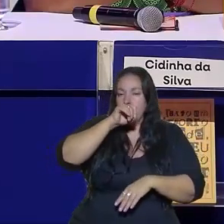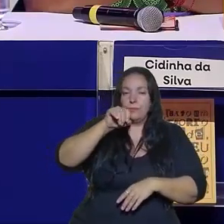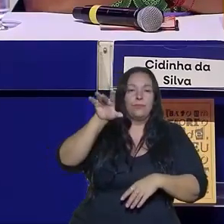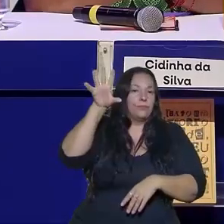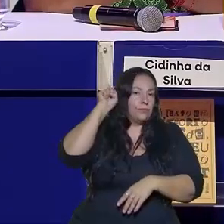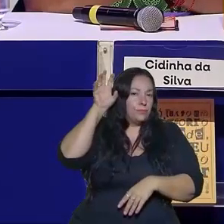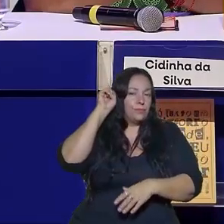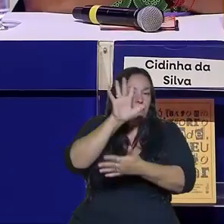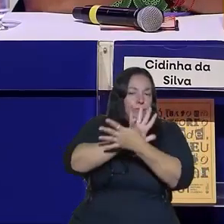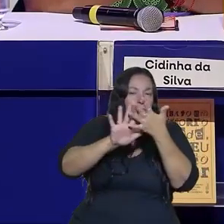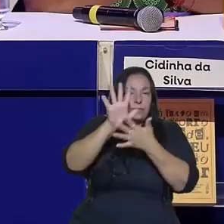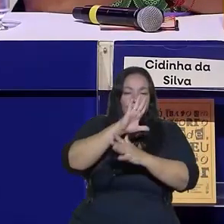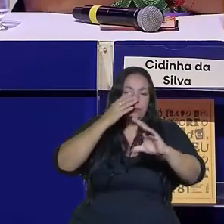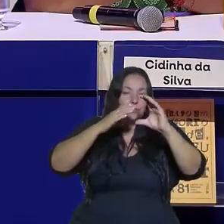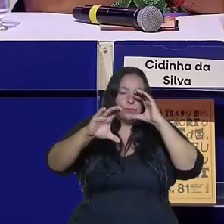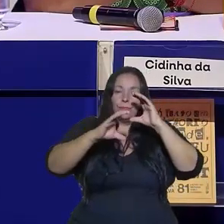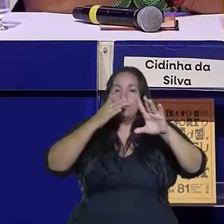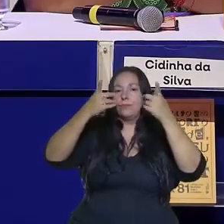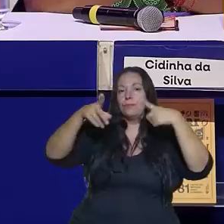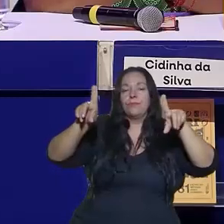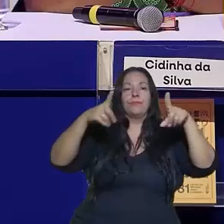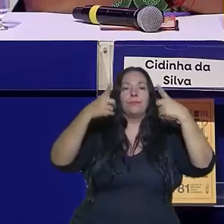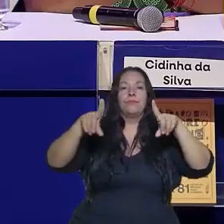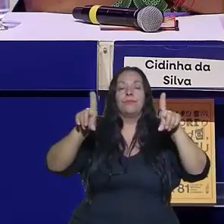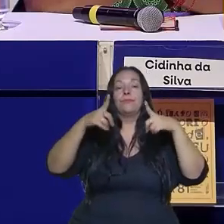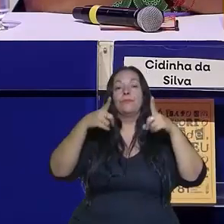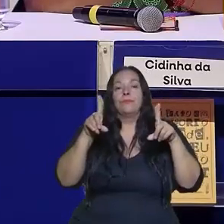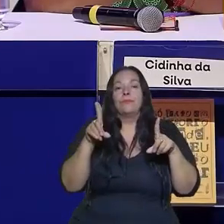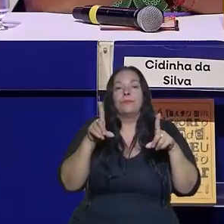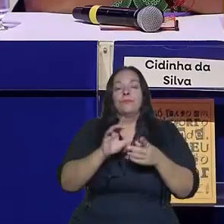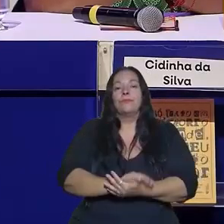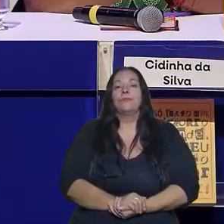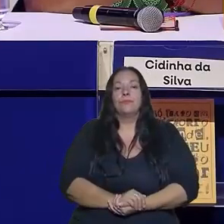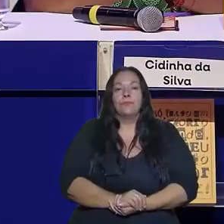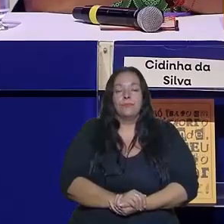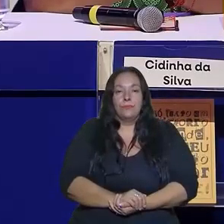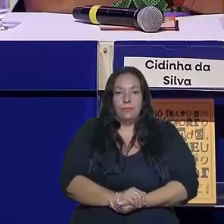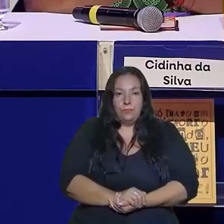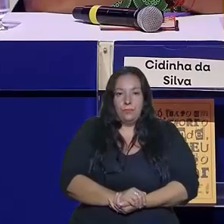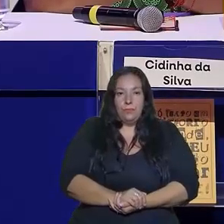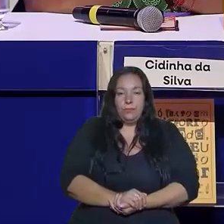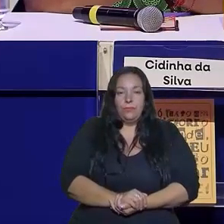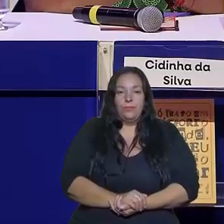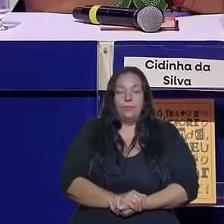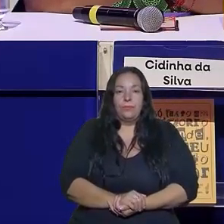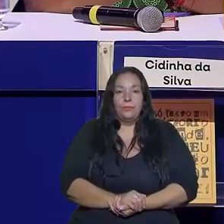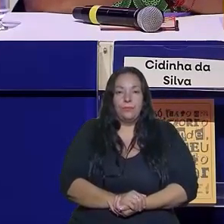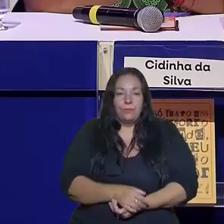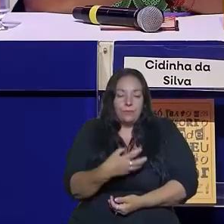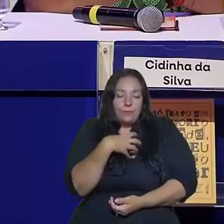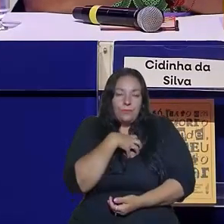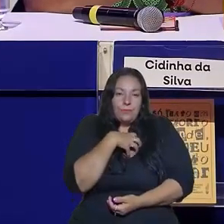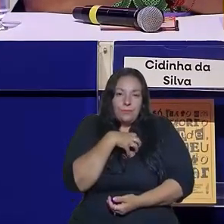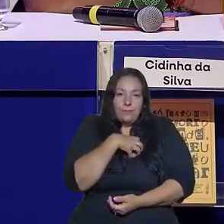cancioneiro, nessa musicalidade. Eu tenho dito também que há uma ginga e um